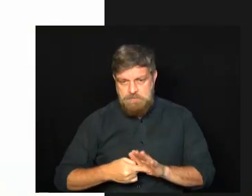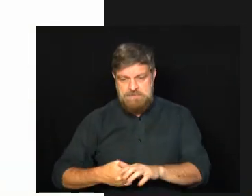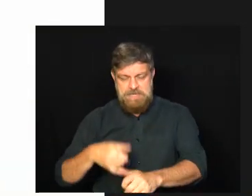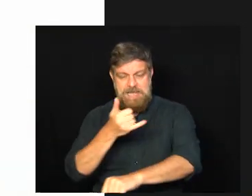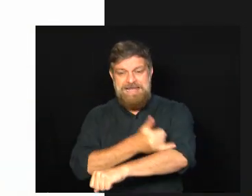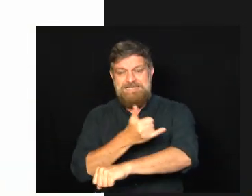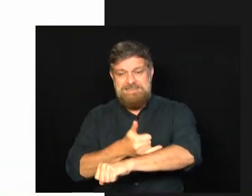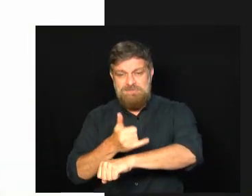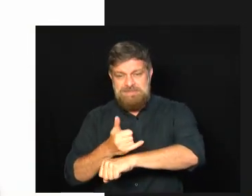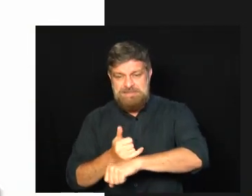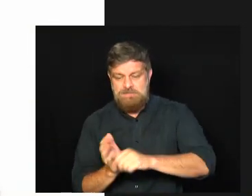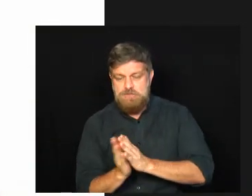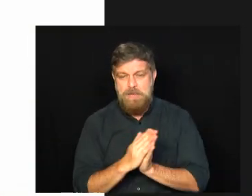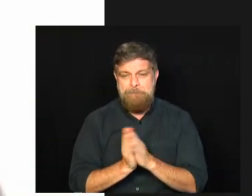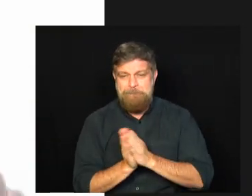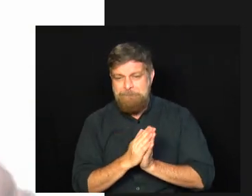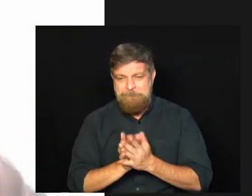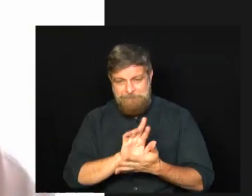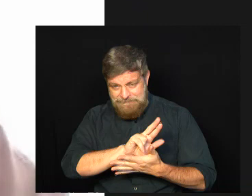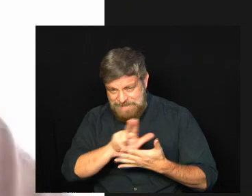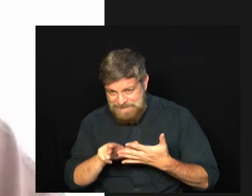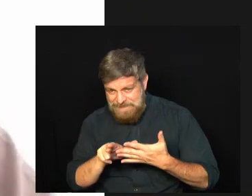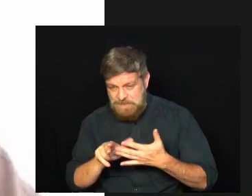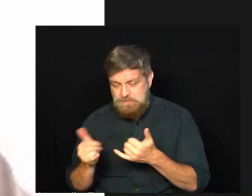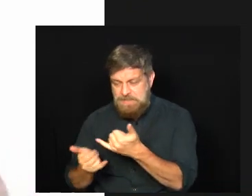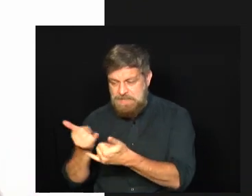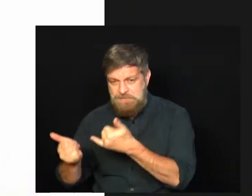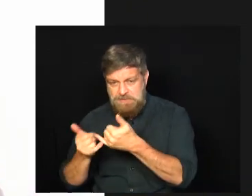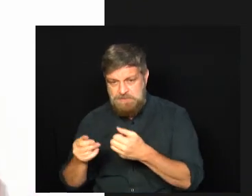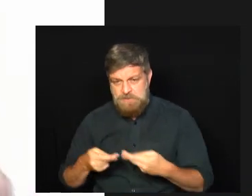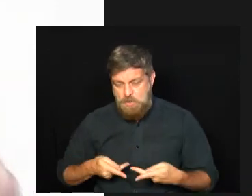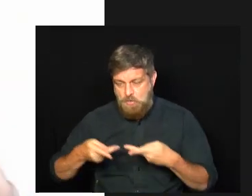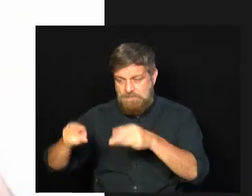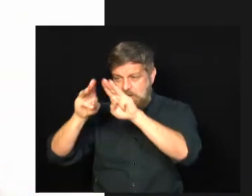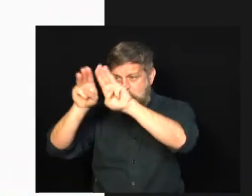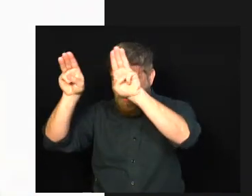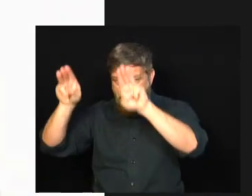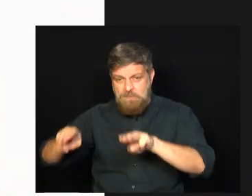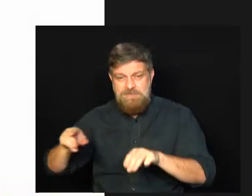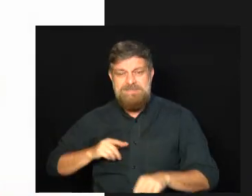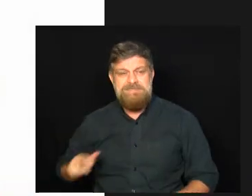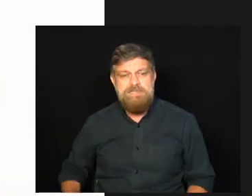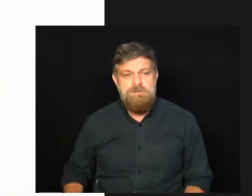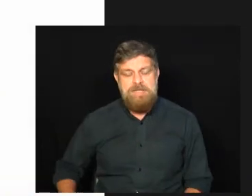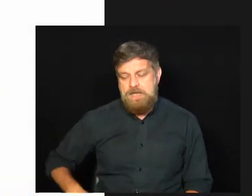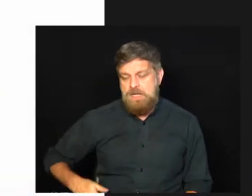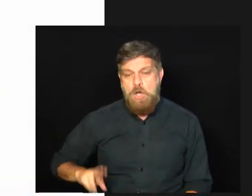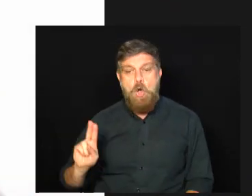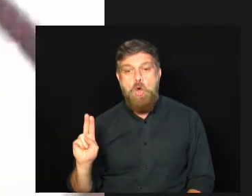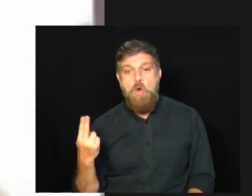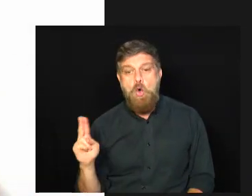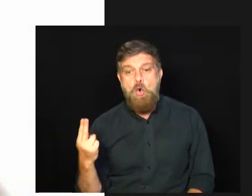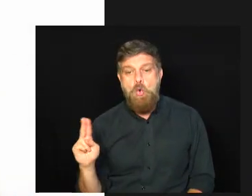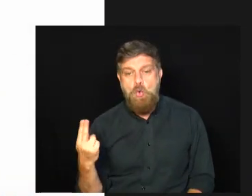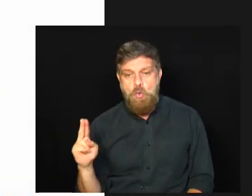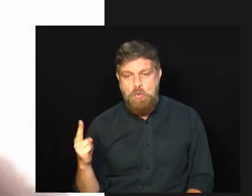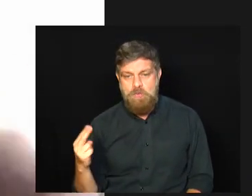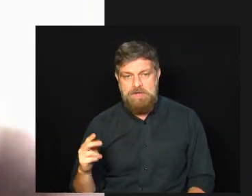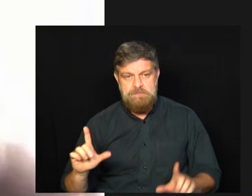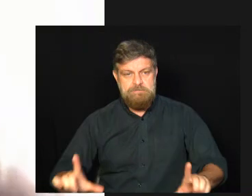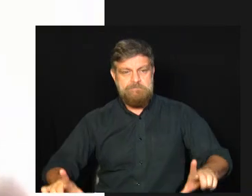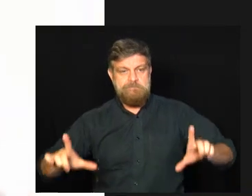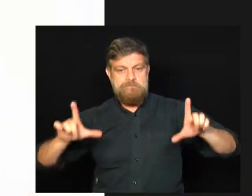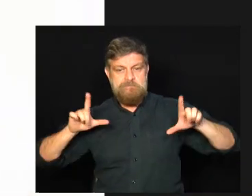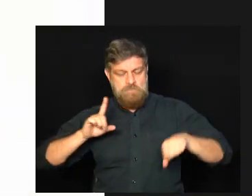brinquedos e brincadeiras a convite do Museu de Arqueologia de Montevidéu, e fui à televisão, no